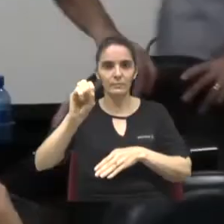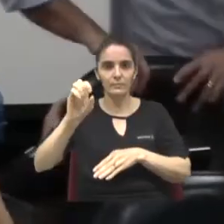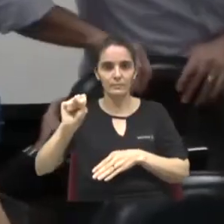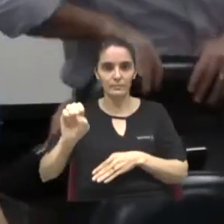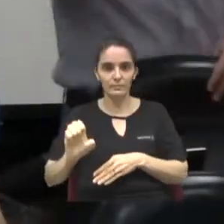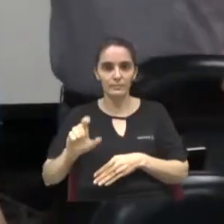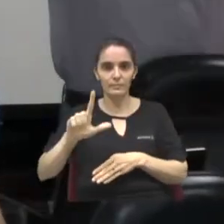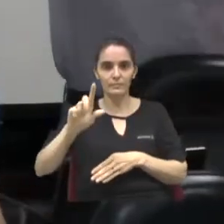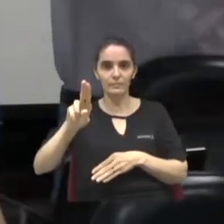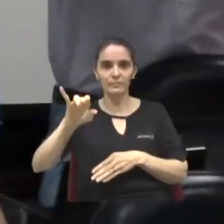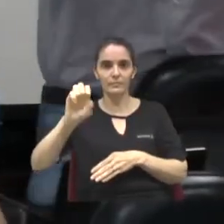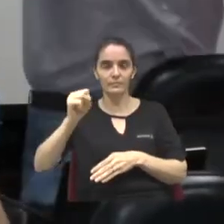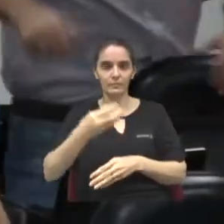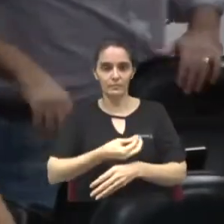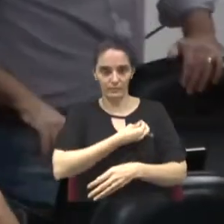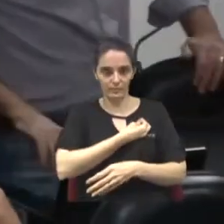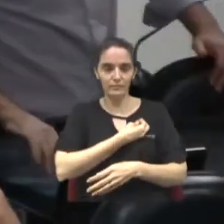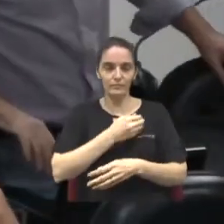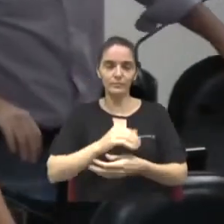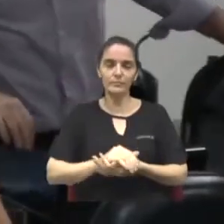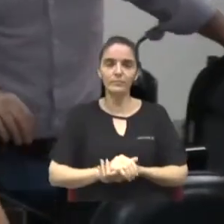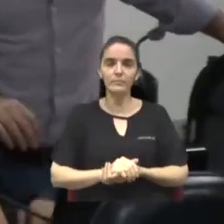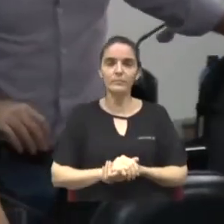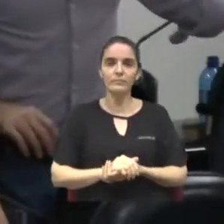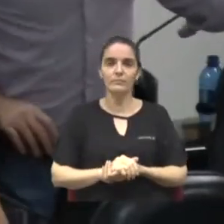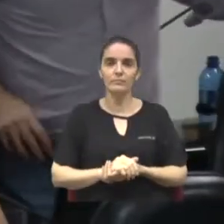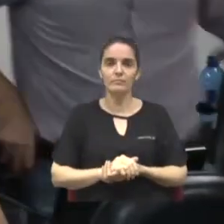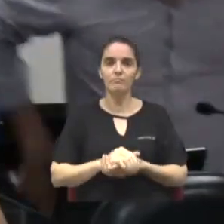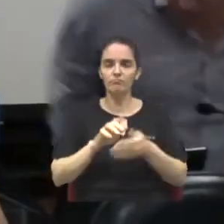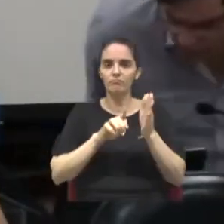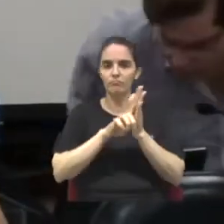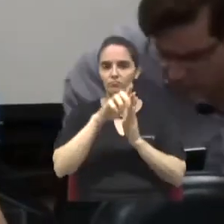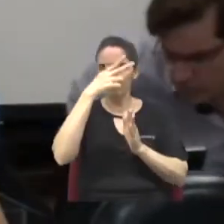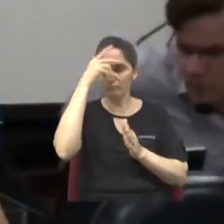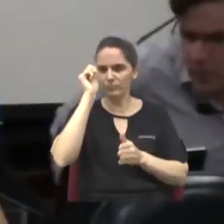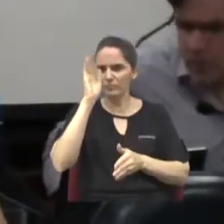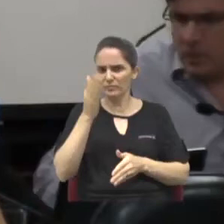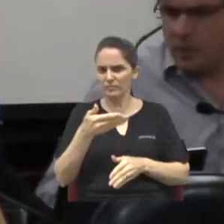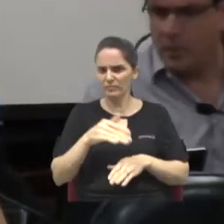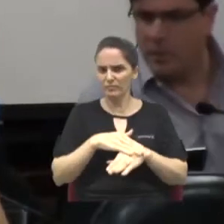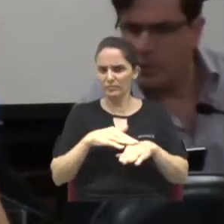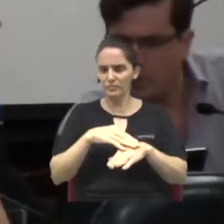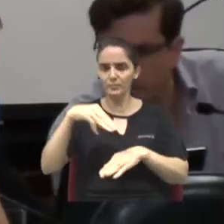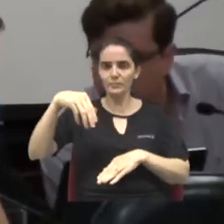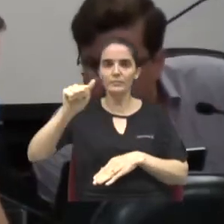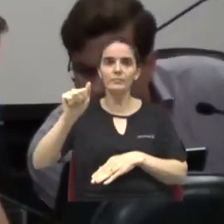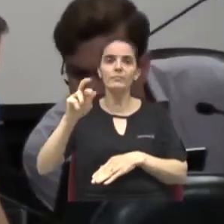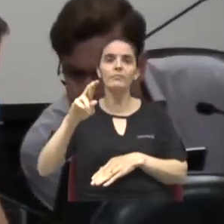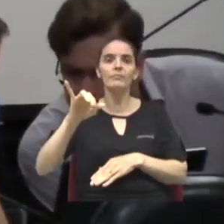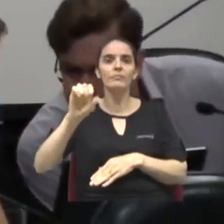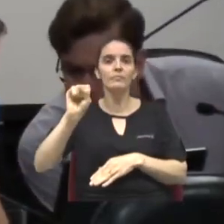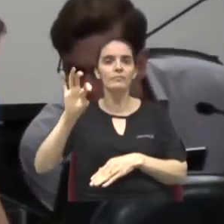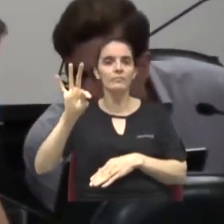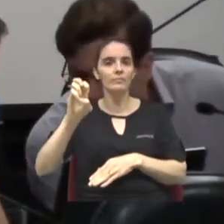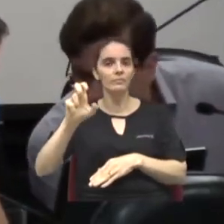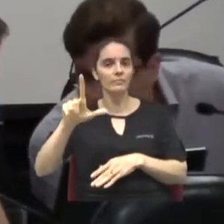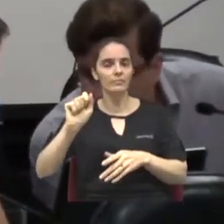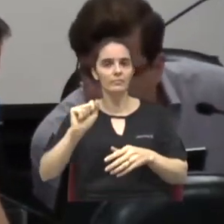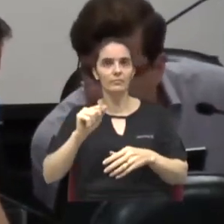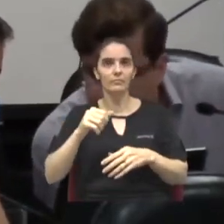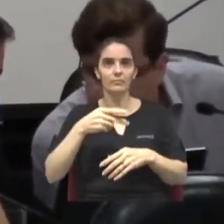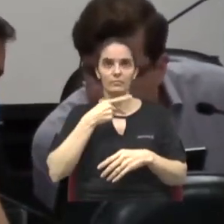está presente. Esse requerimento já foi falado com o dia que a Marcela Ciscão esteve aqui, que é a respeito dos